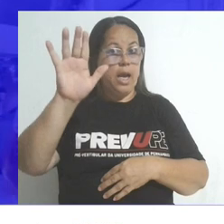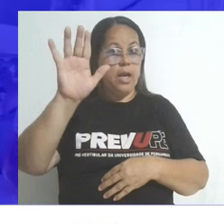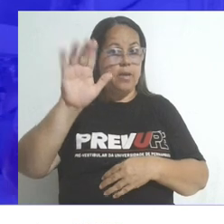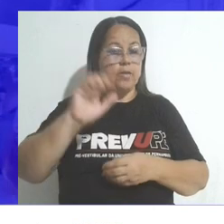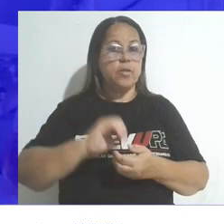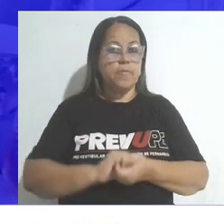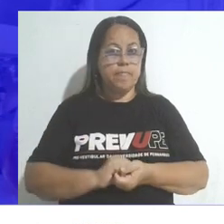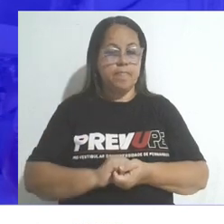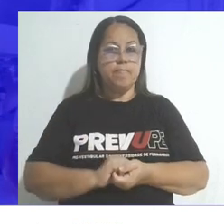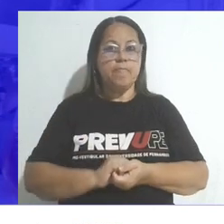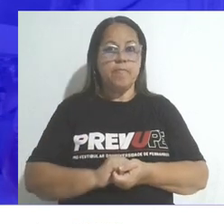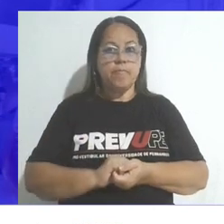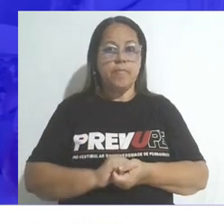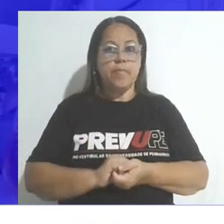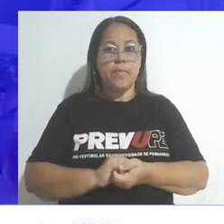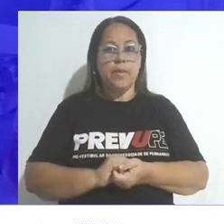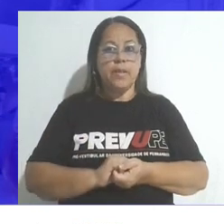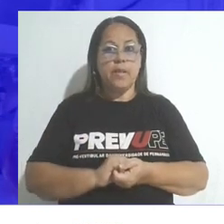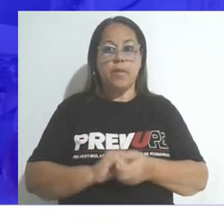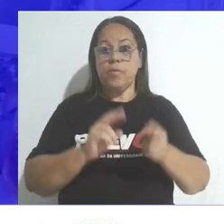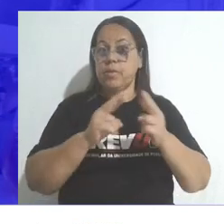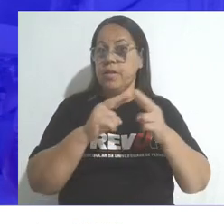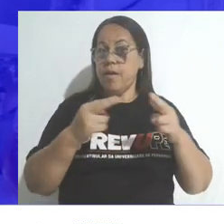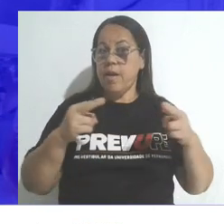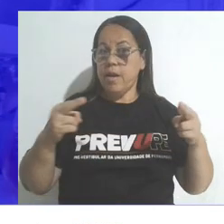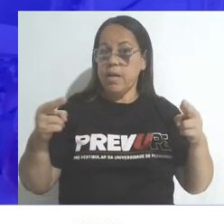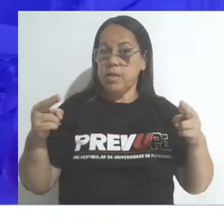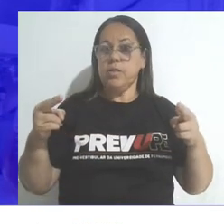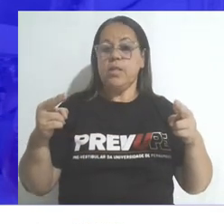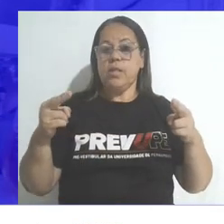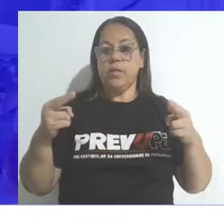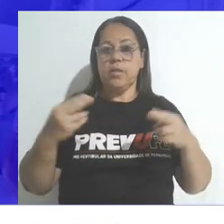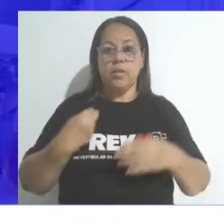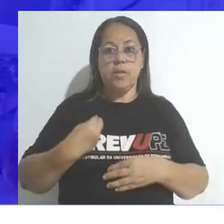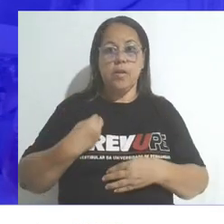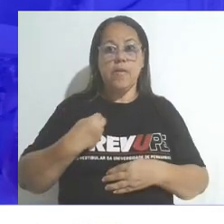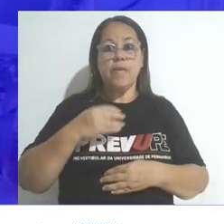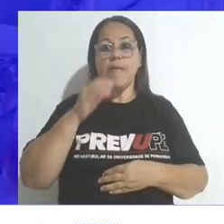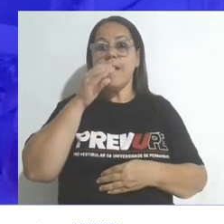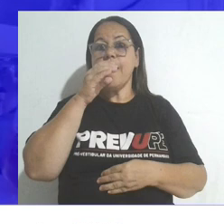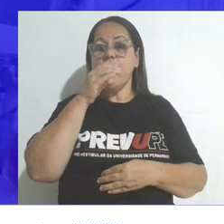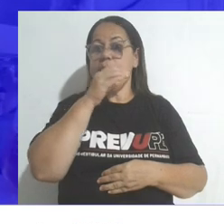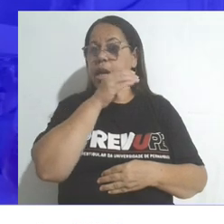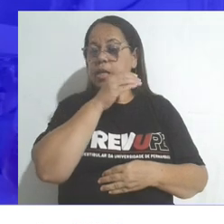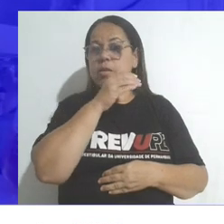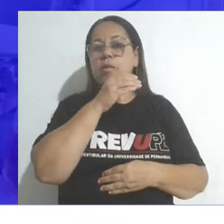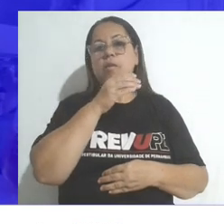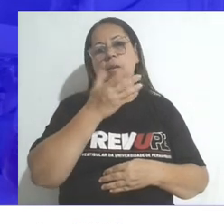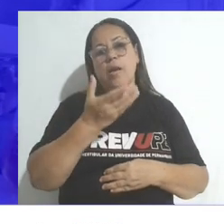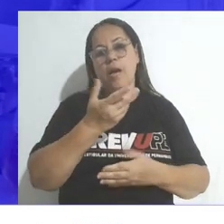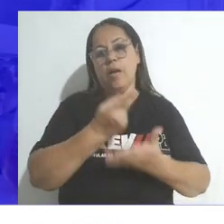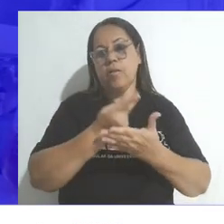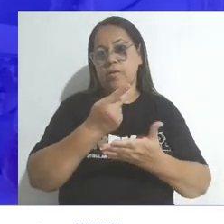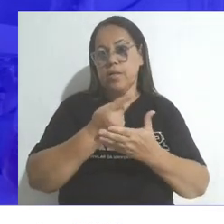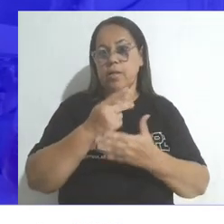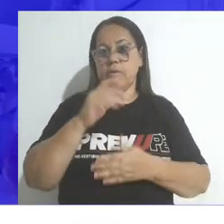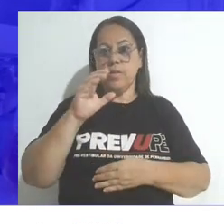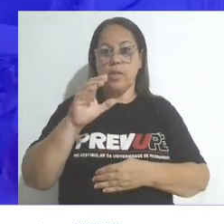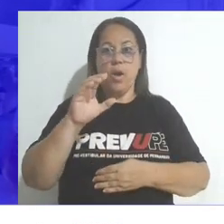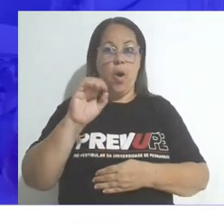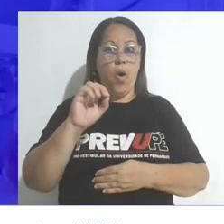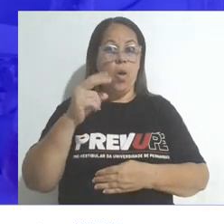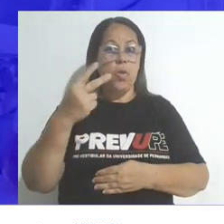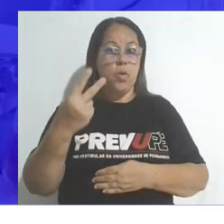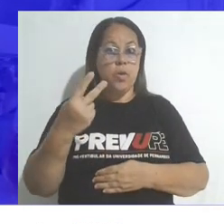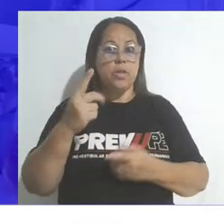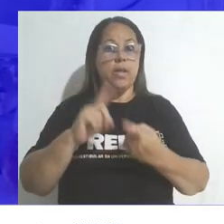oxigênio elemento. Os reagentes, na presença de calor, formam o dióxido de carbono, que é o CO2,